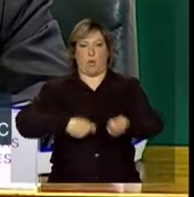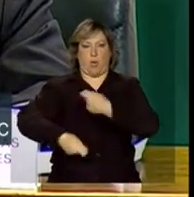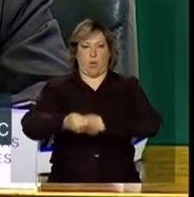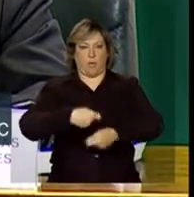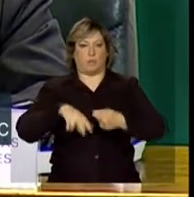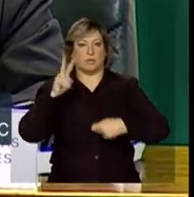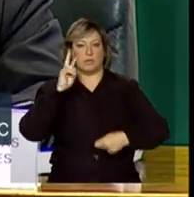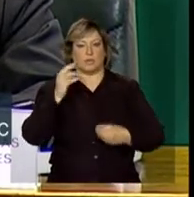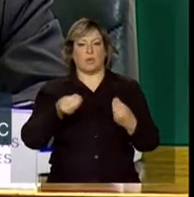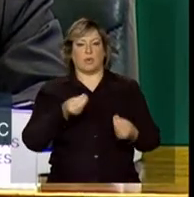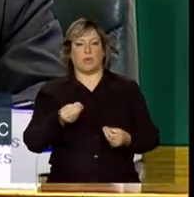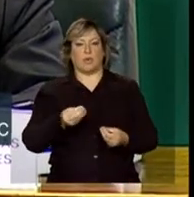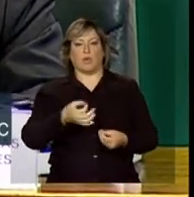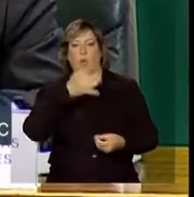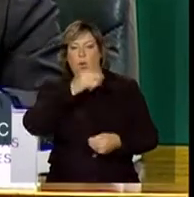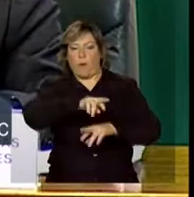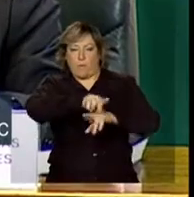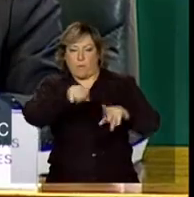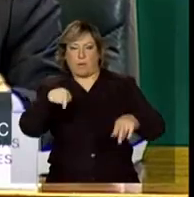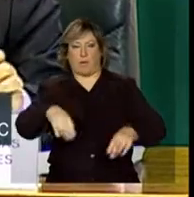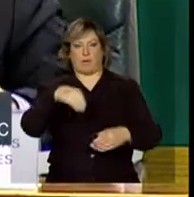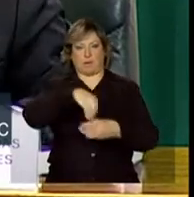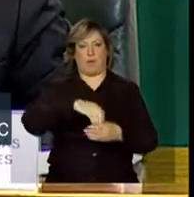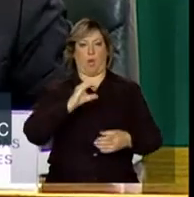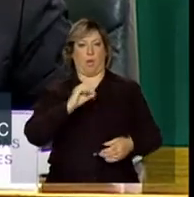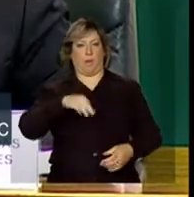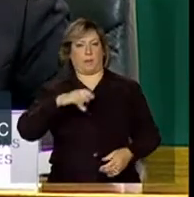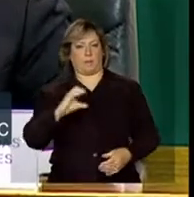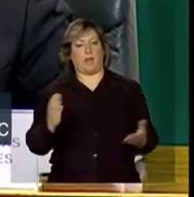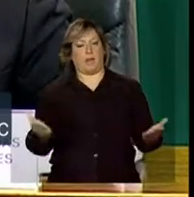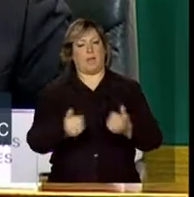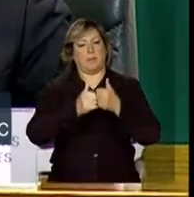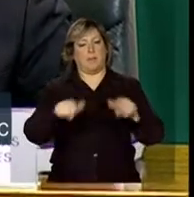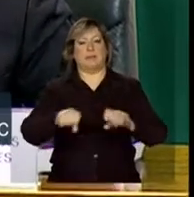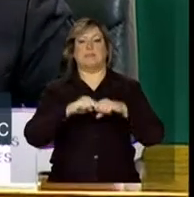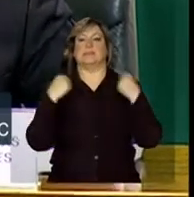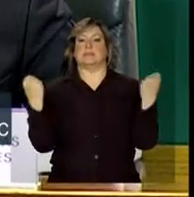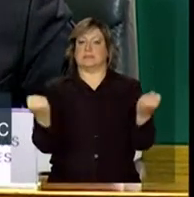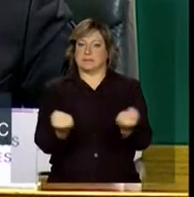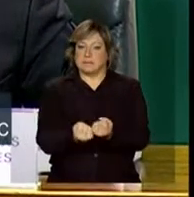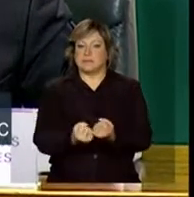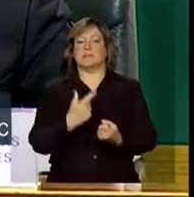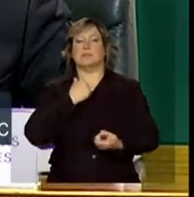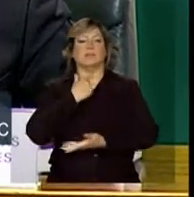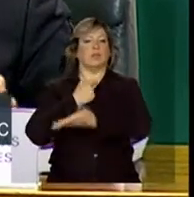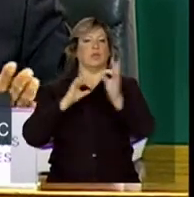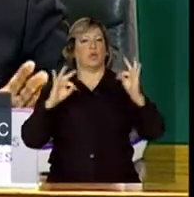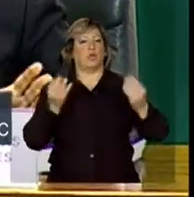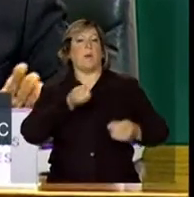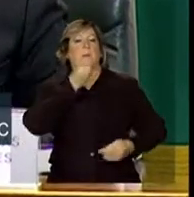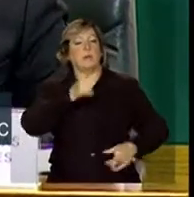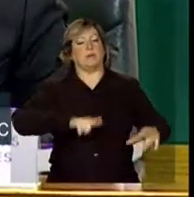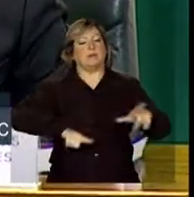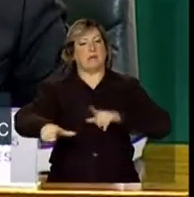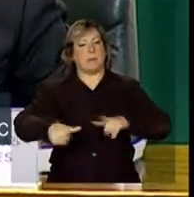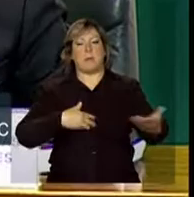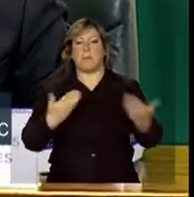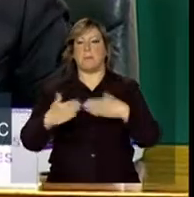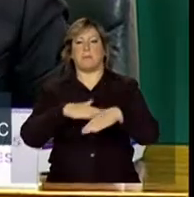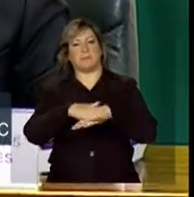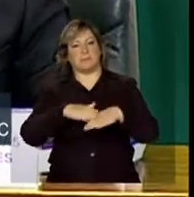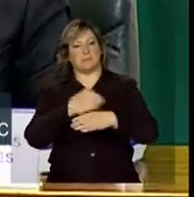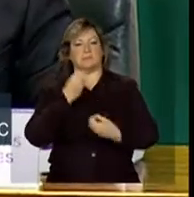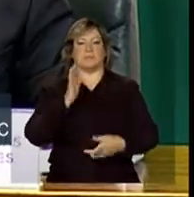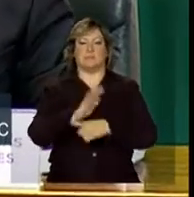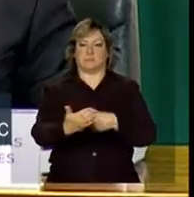o mecanismo de solução de controversas na UFC com essas palavras declaro aberto seminário desejando a todos que tiverem melhor aproveita as discussões